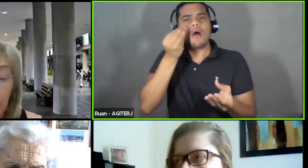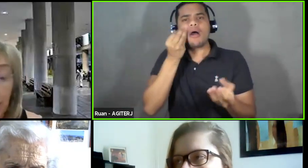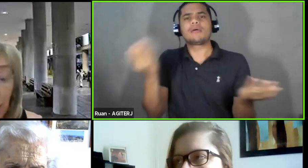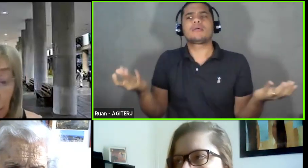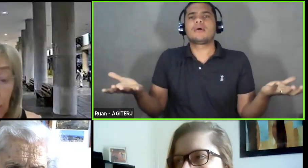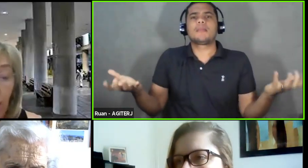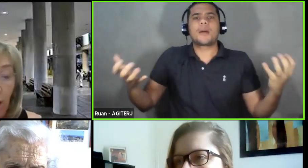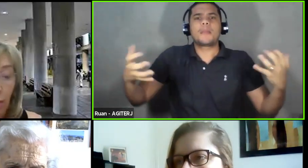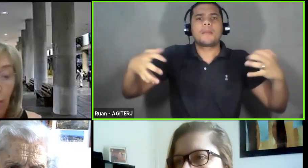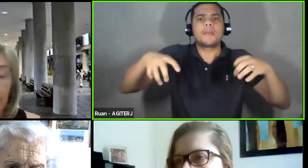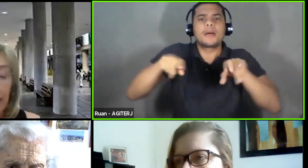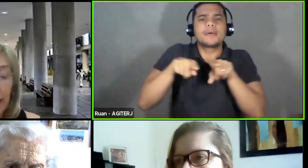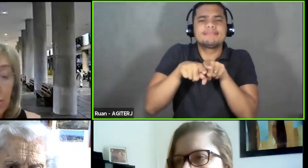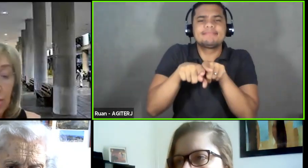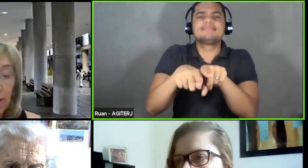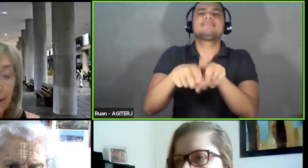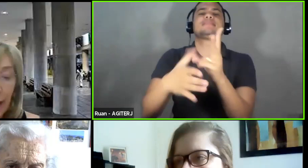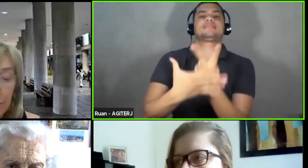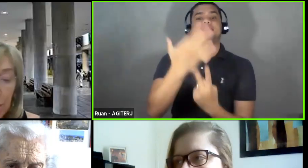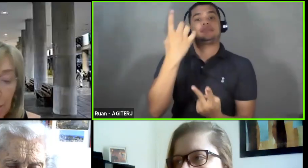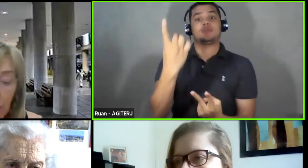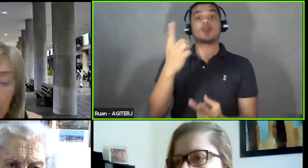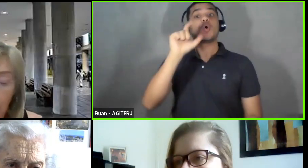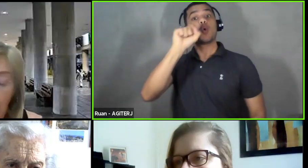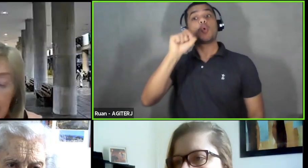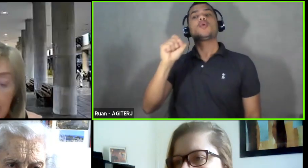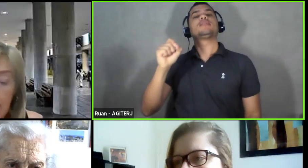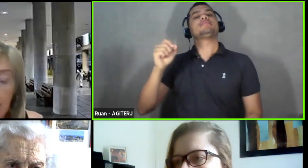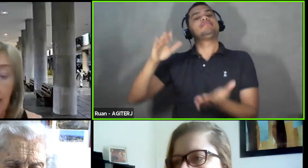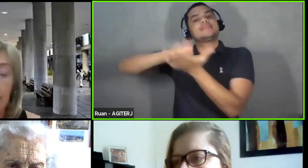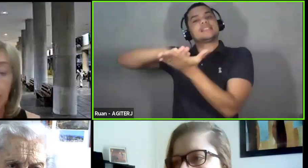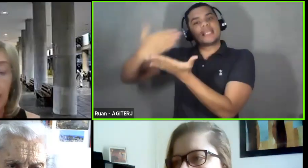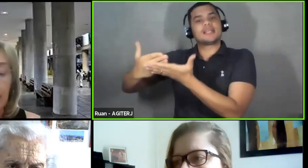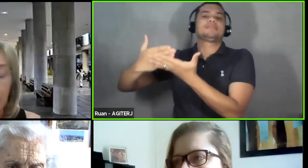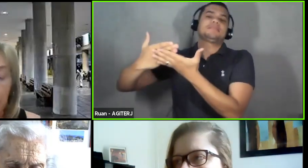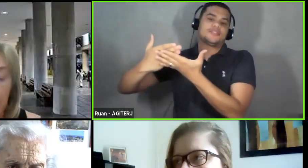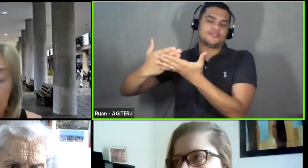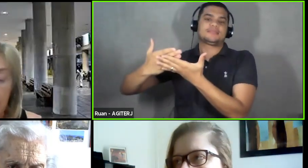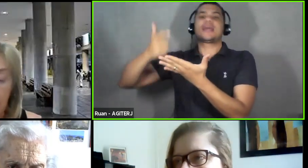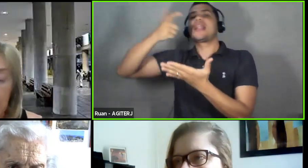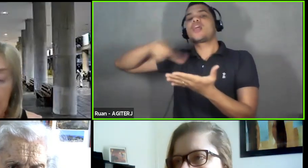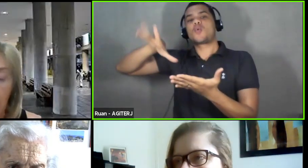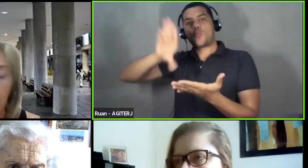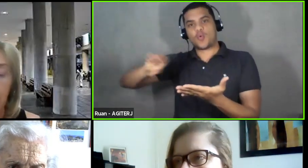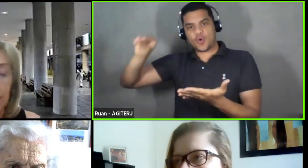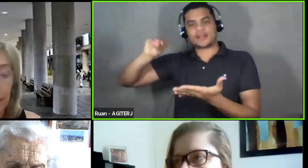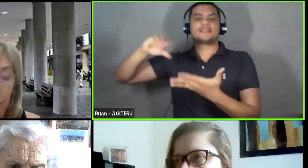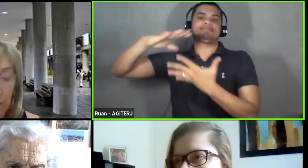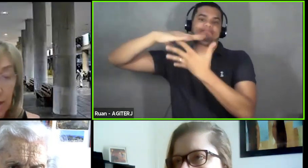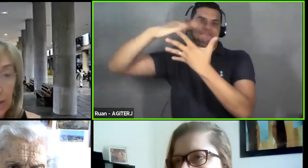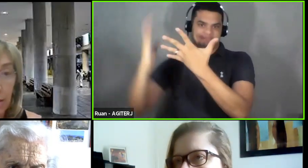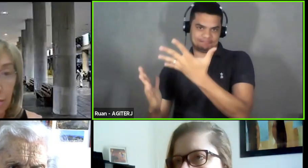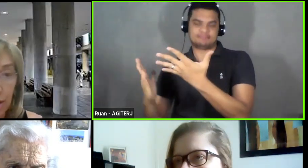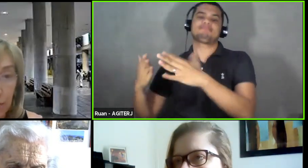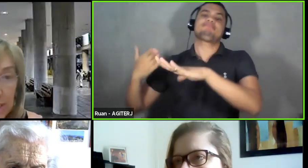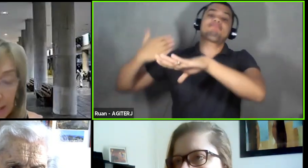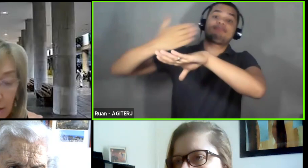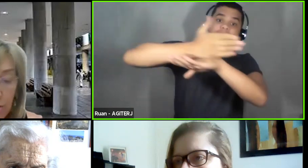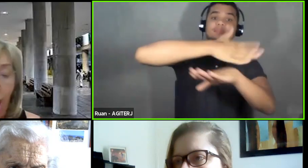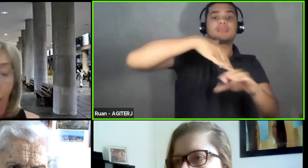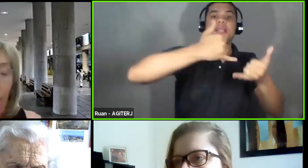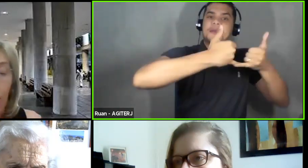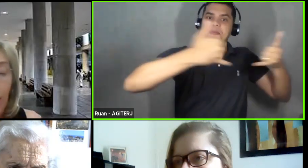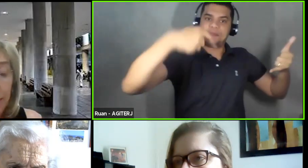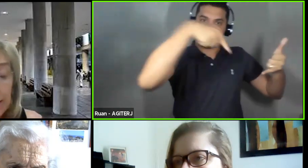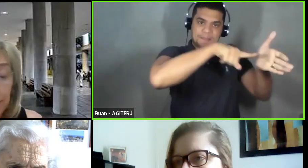de reunião, com o ingresso de intérprete de línguas orais e de sinais na linha de pesquisa em tradução na pós-graduação Estrito